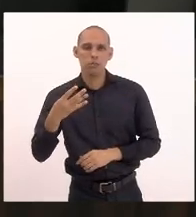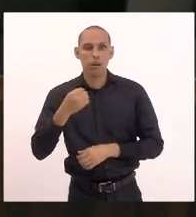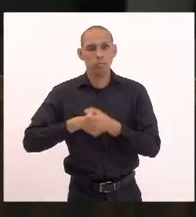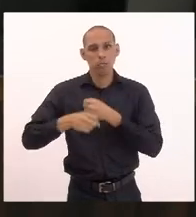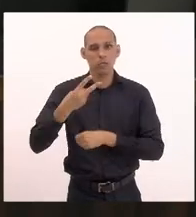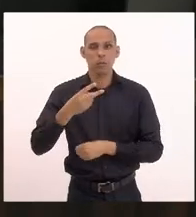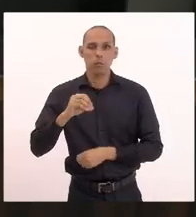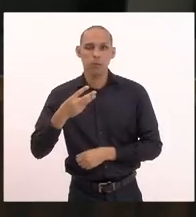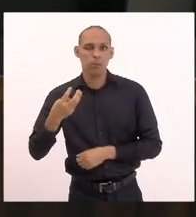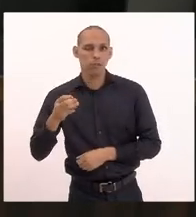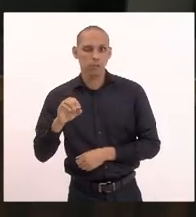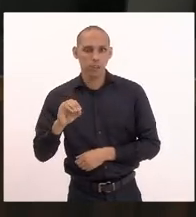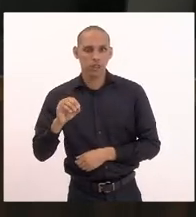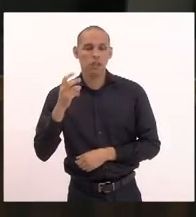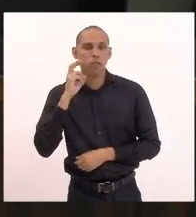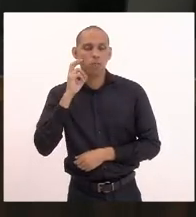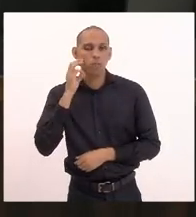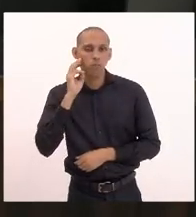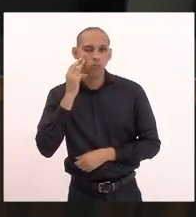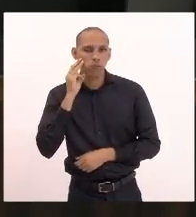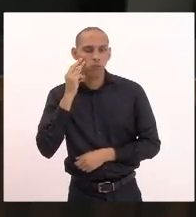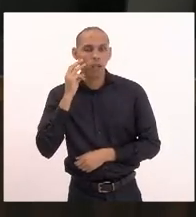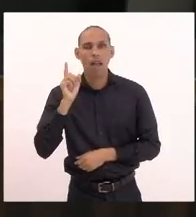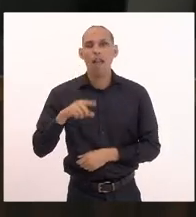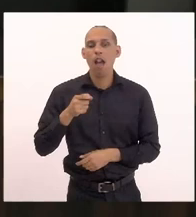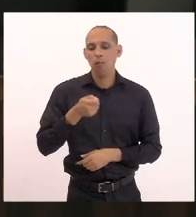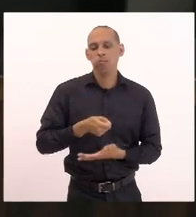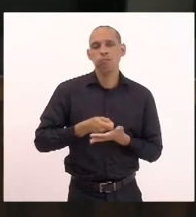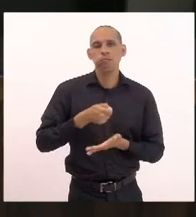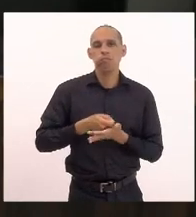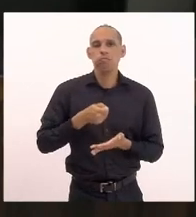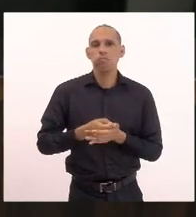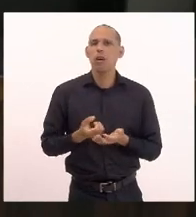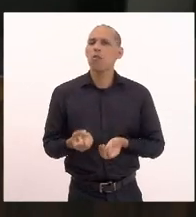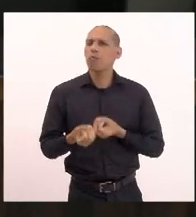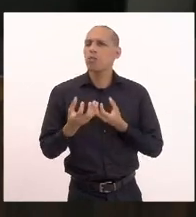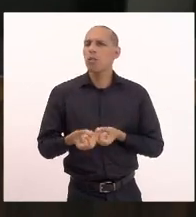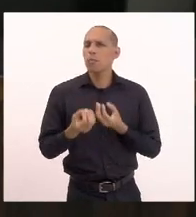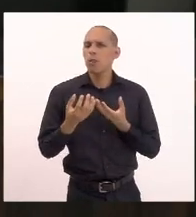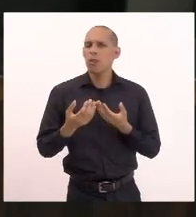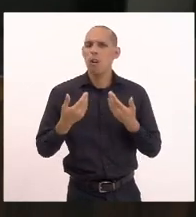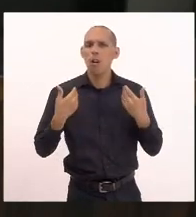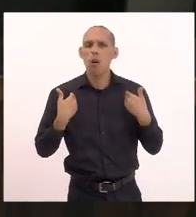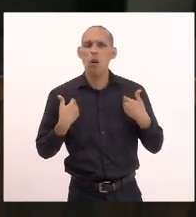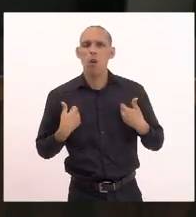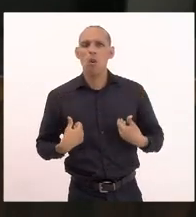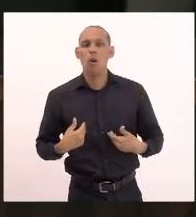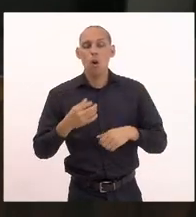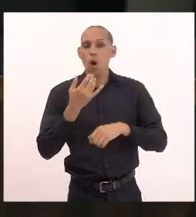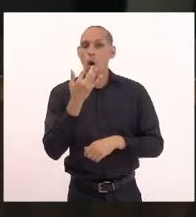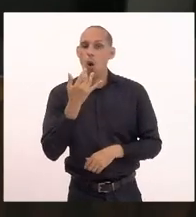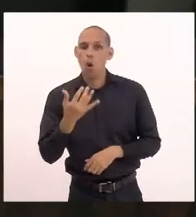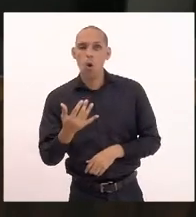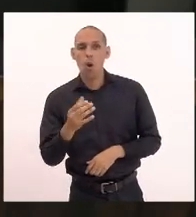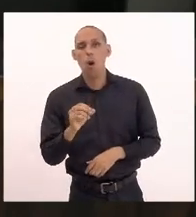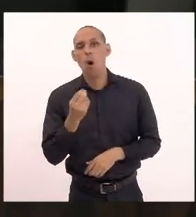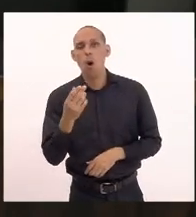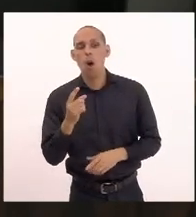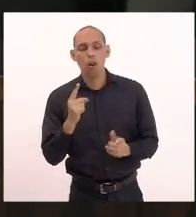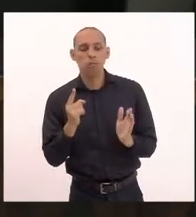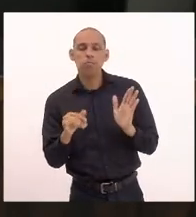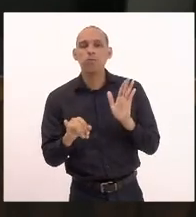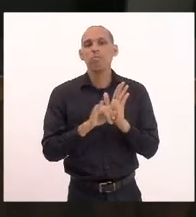Valdeque Carneiro, que dispõe sobre a obrigatoriedade de informação sobre cor ou identificação racial nos bancos de dados públicos